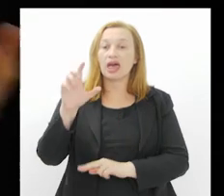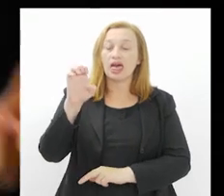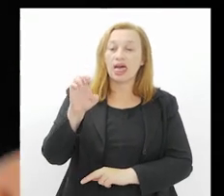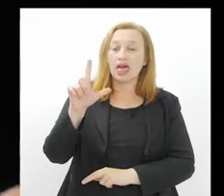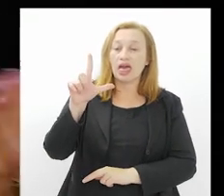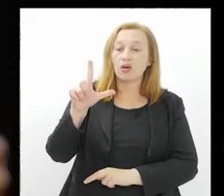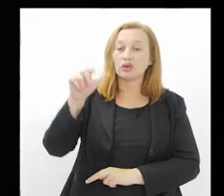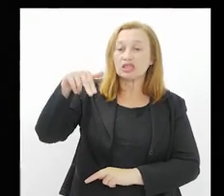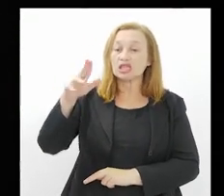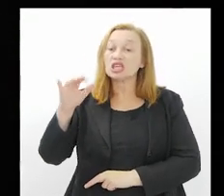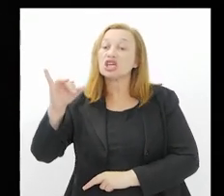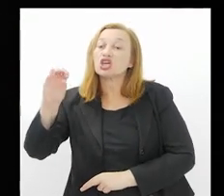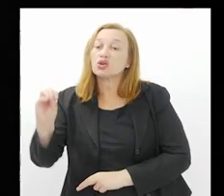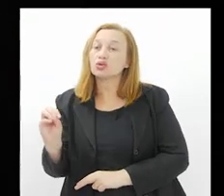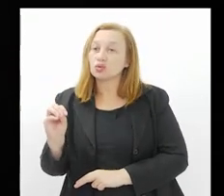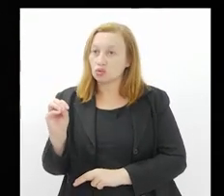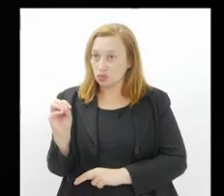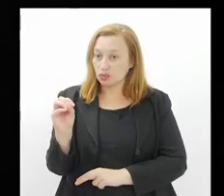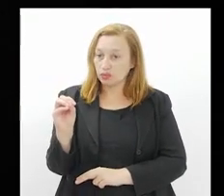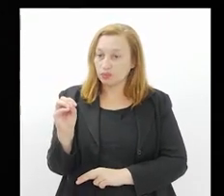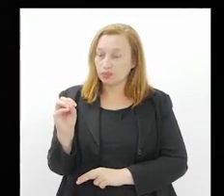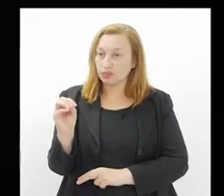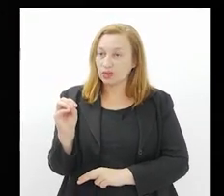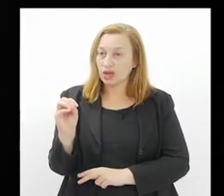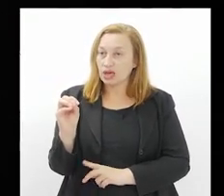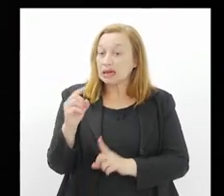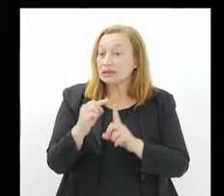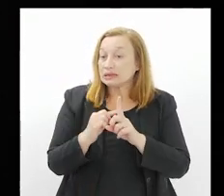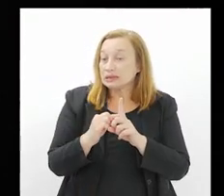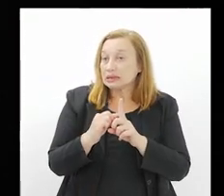ainda estar relacionada com o El Niño, que está